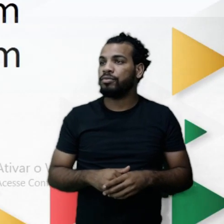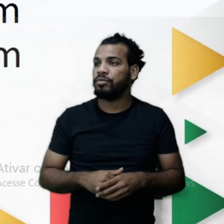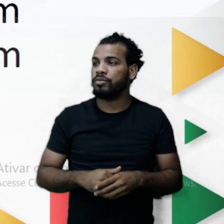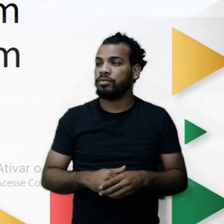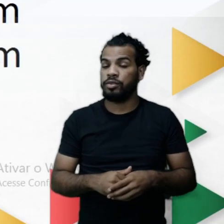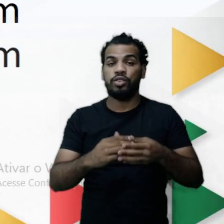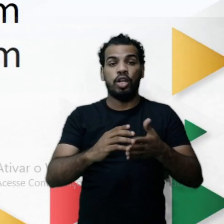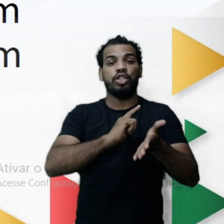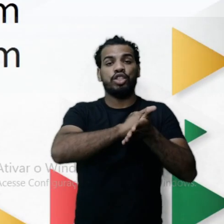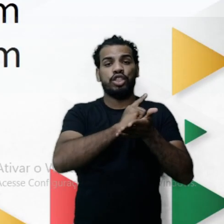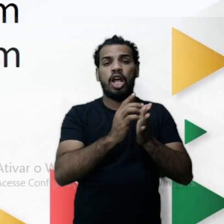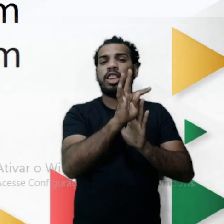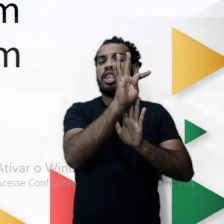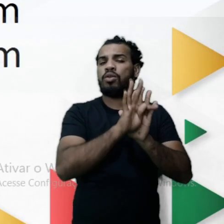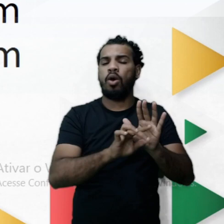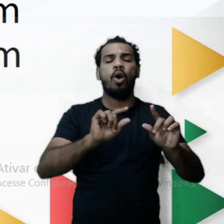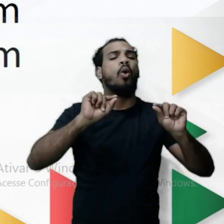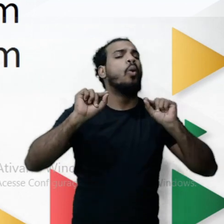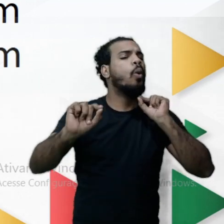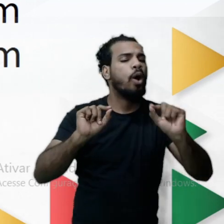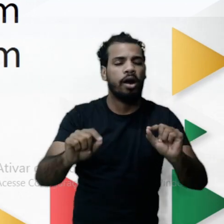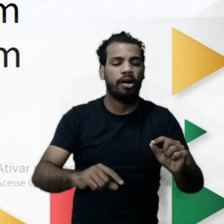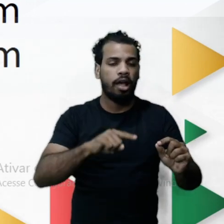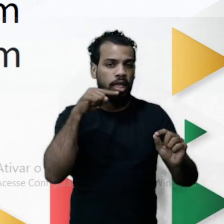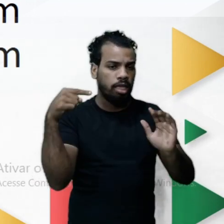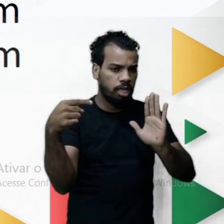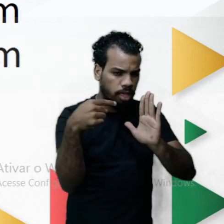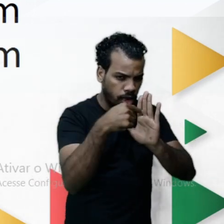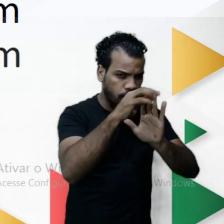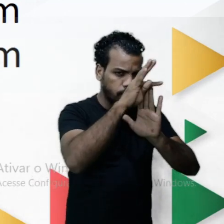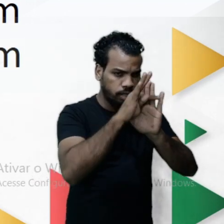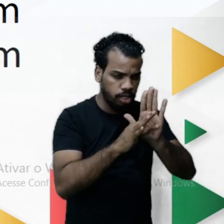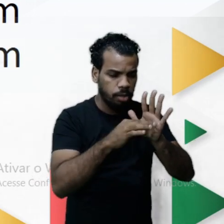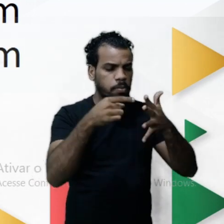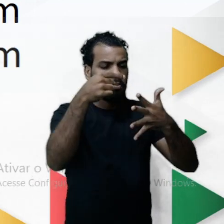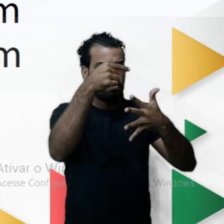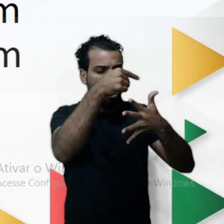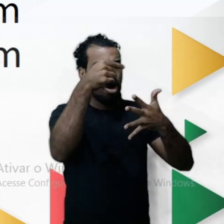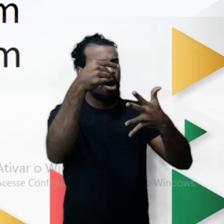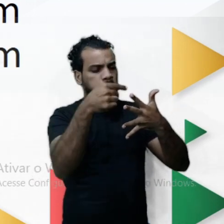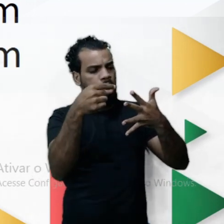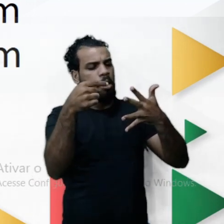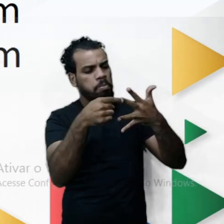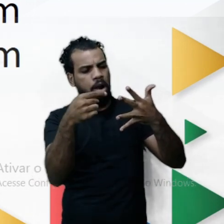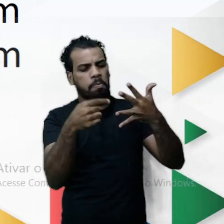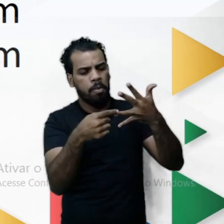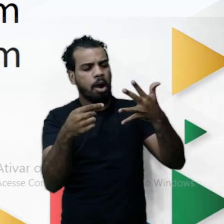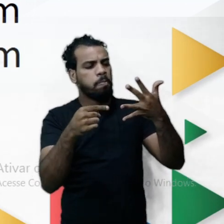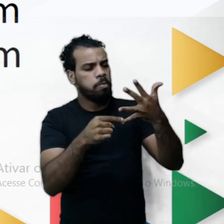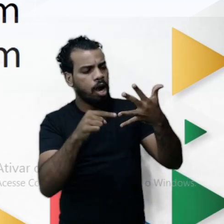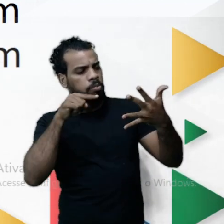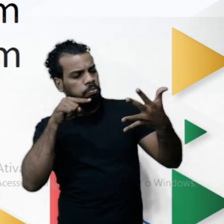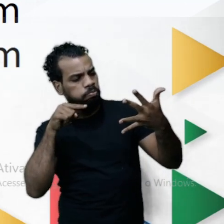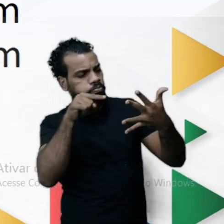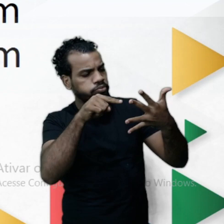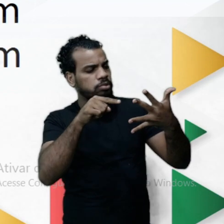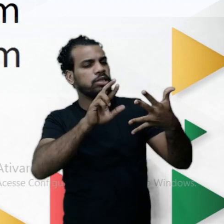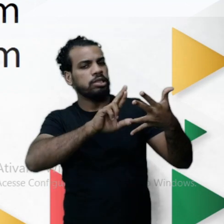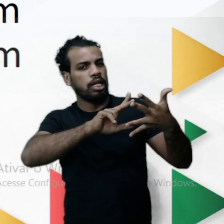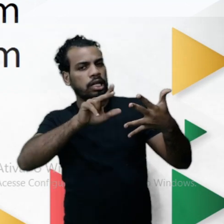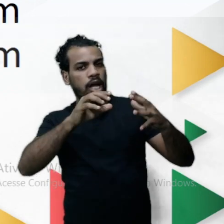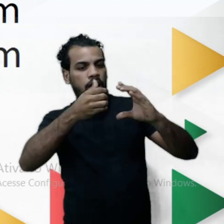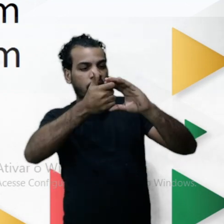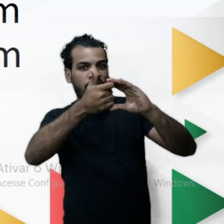as classificações usadas para determinar os textos de acordo com suas características em relação